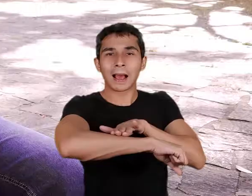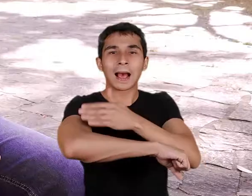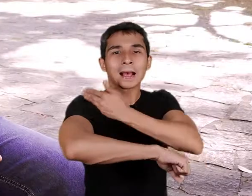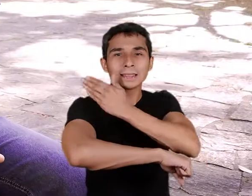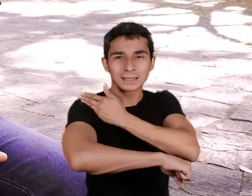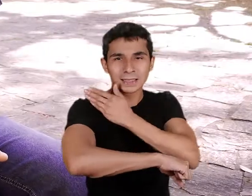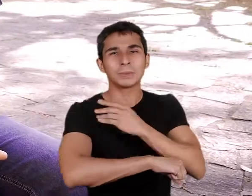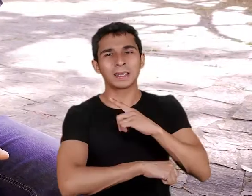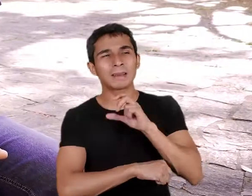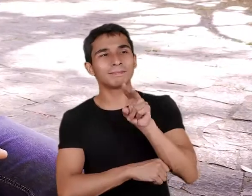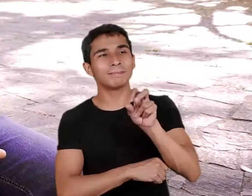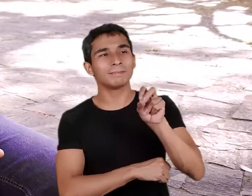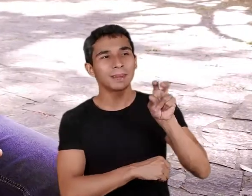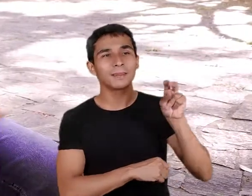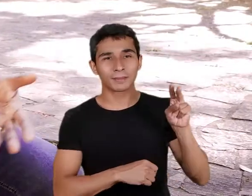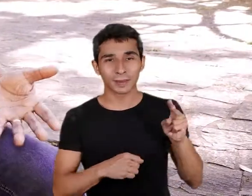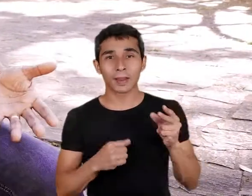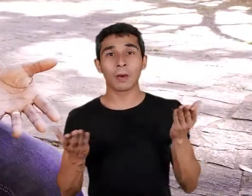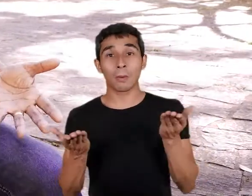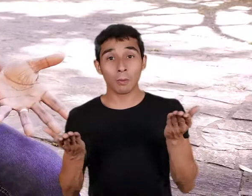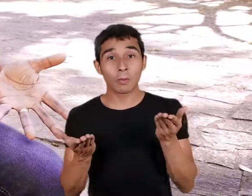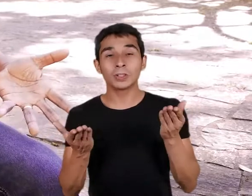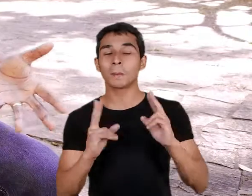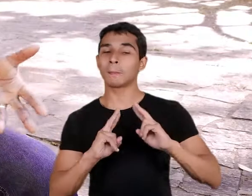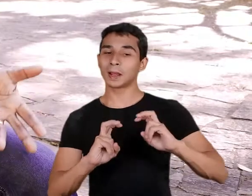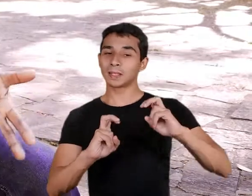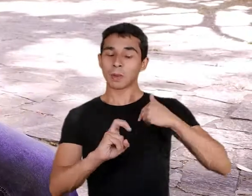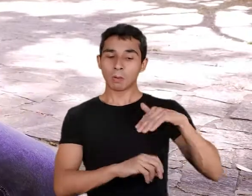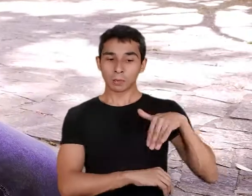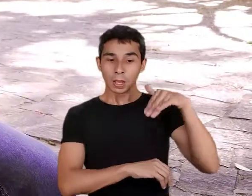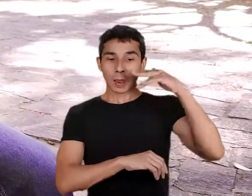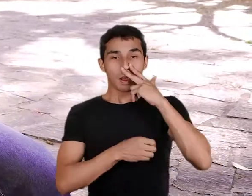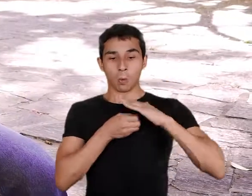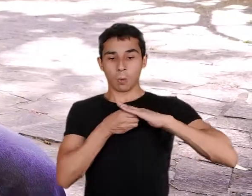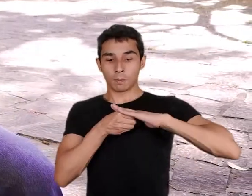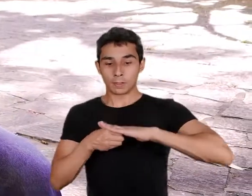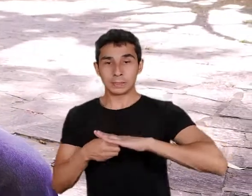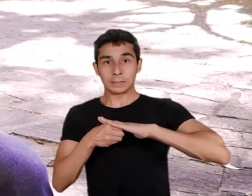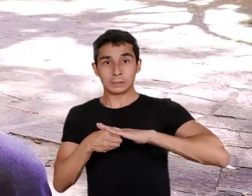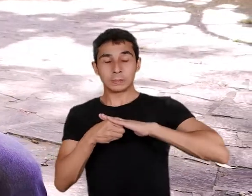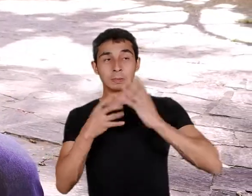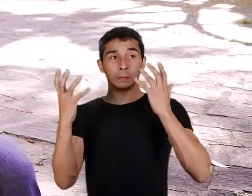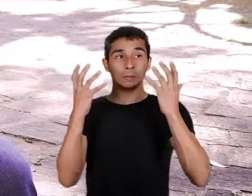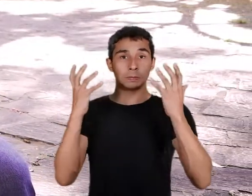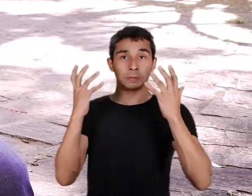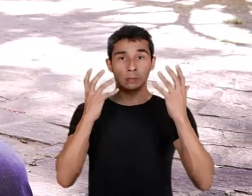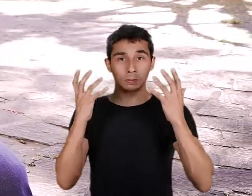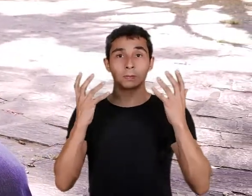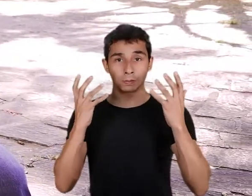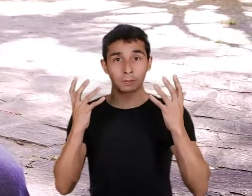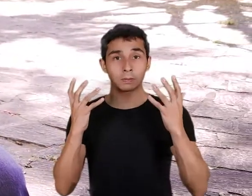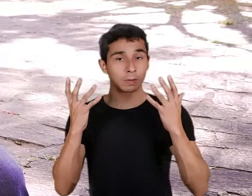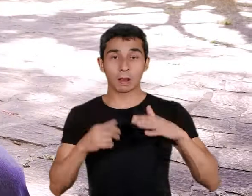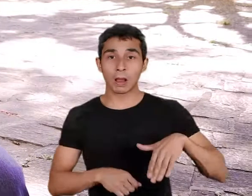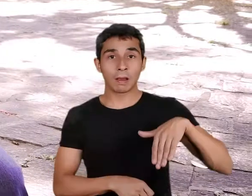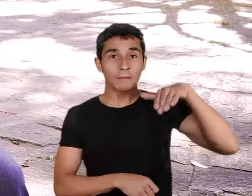né? Hoje eu vejo, né? Então a gente já cresceu acuado mediante toda essa situação,